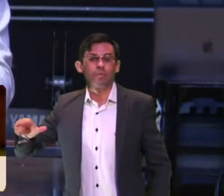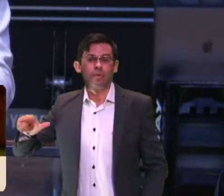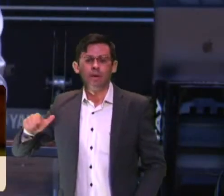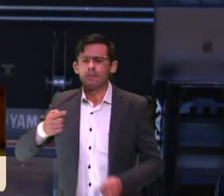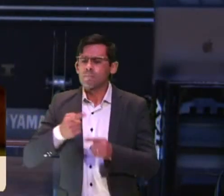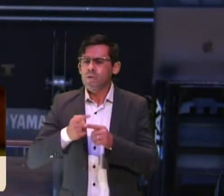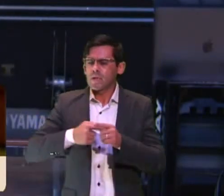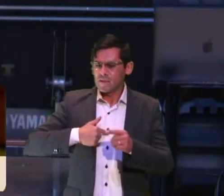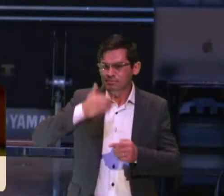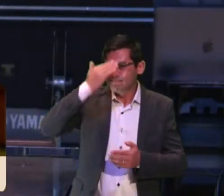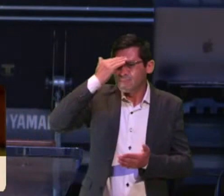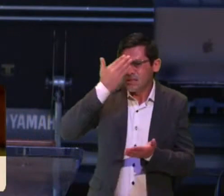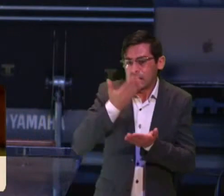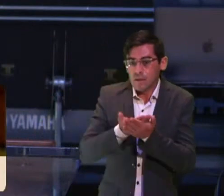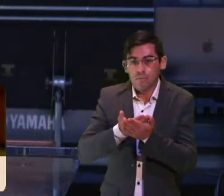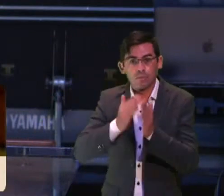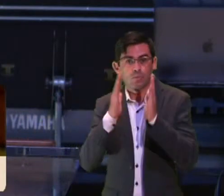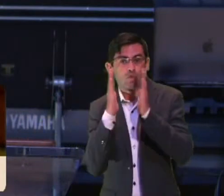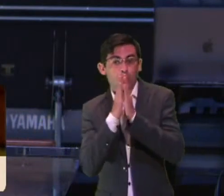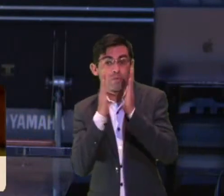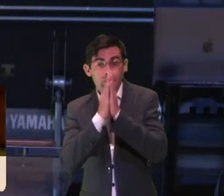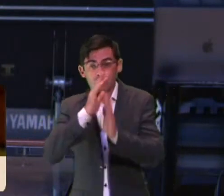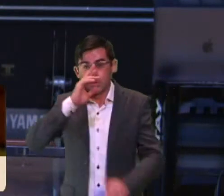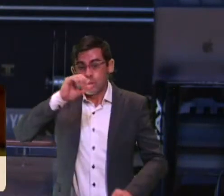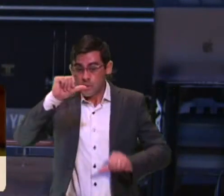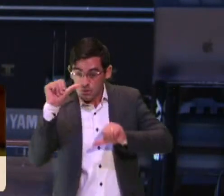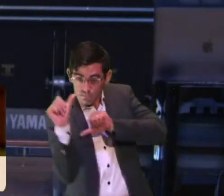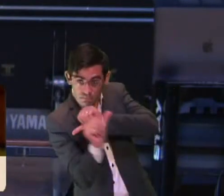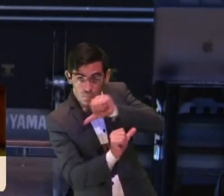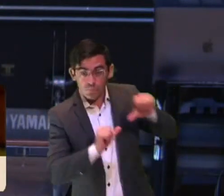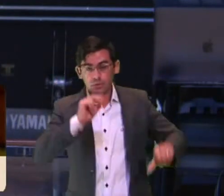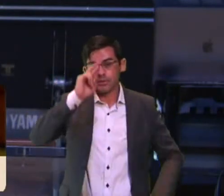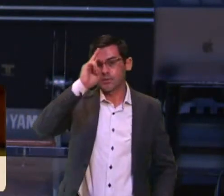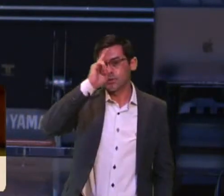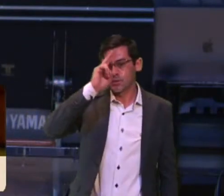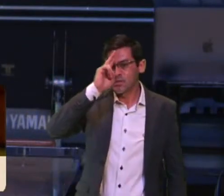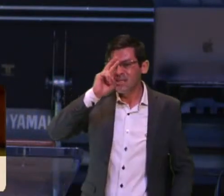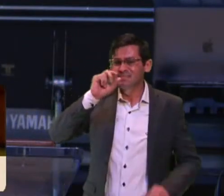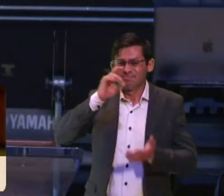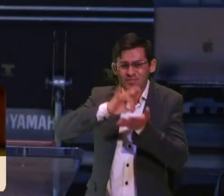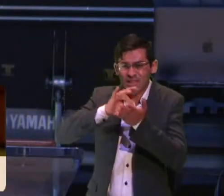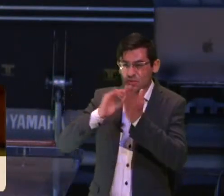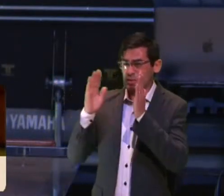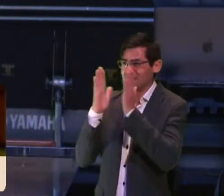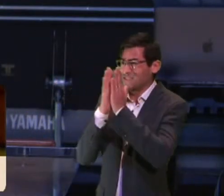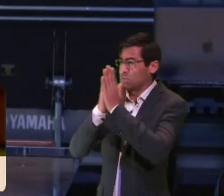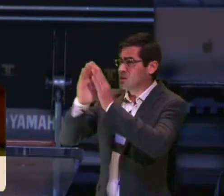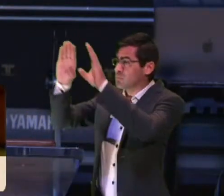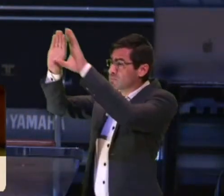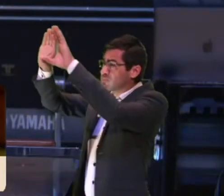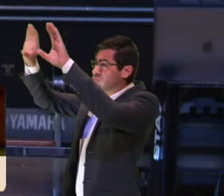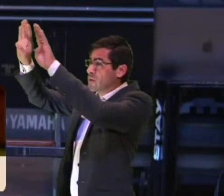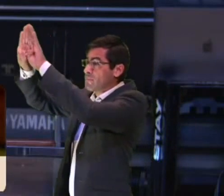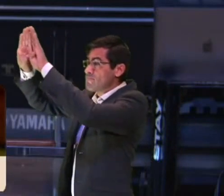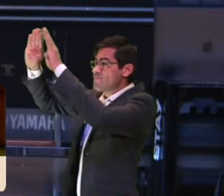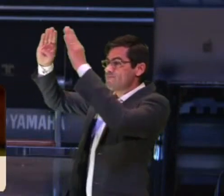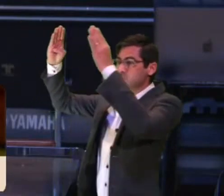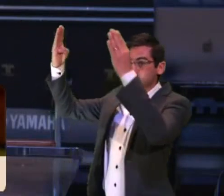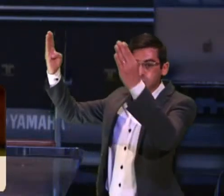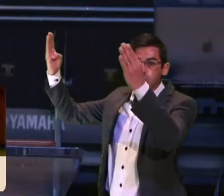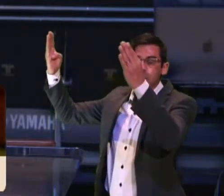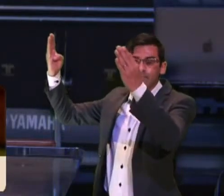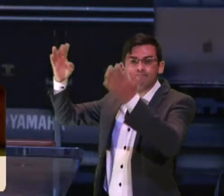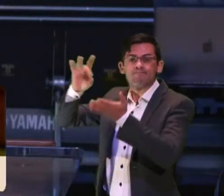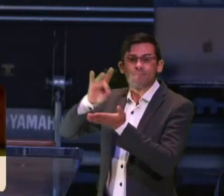que a oração que muda a história, a oração que faz os céus se abrirem, tem a ver com esta capacidade